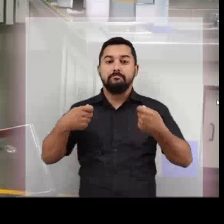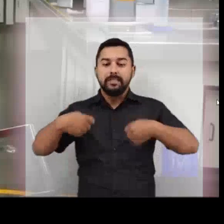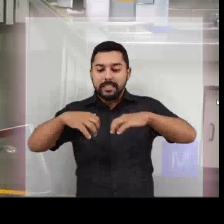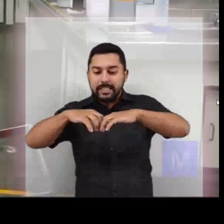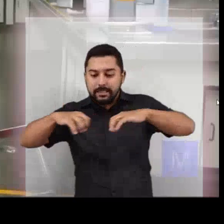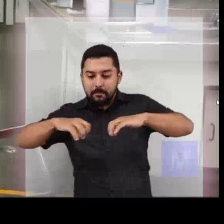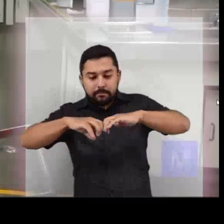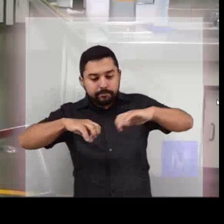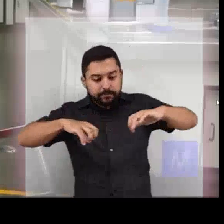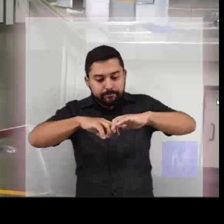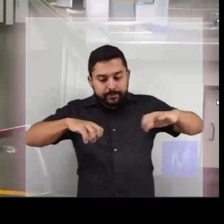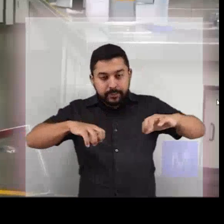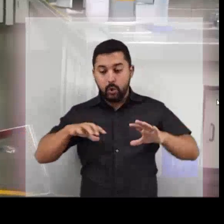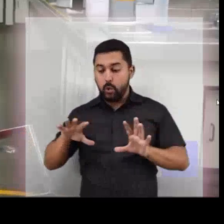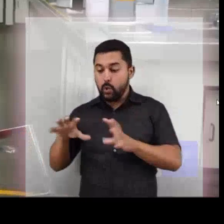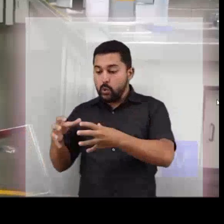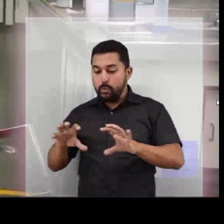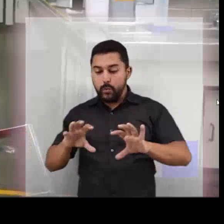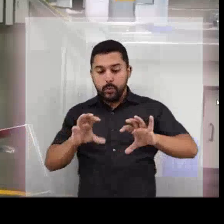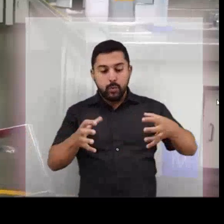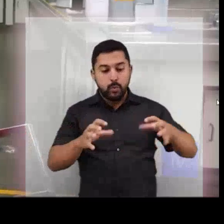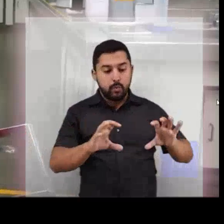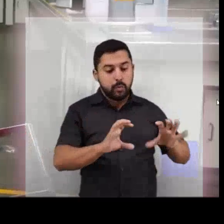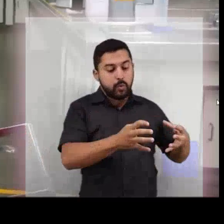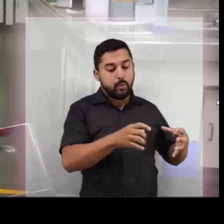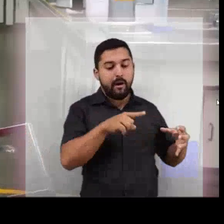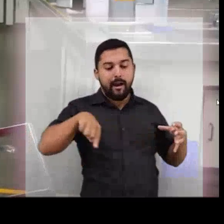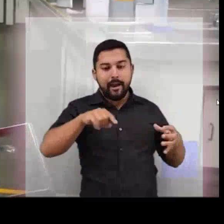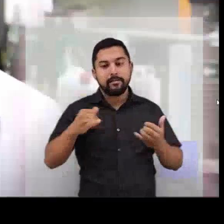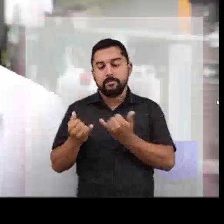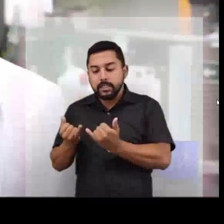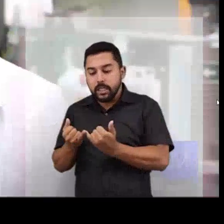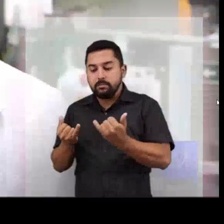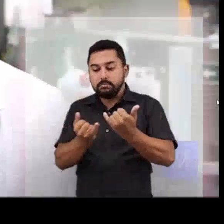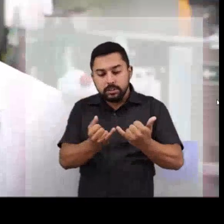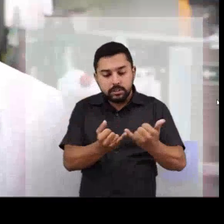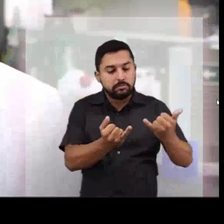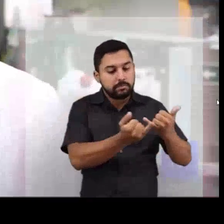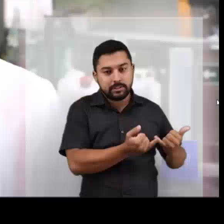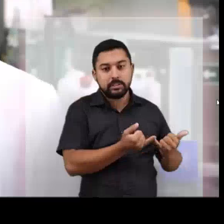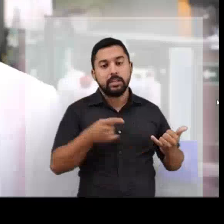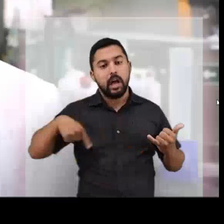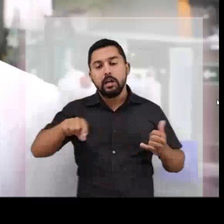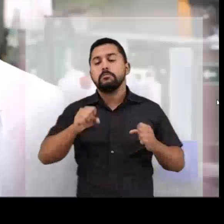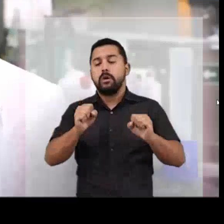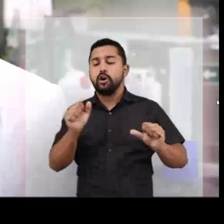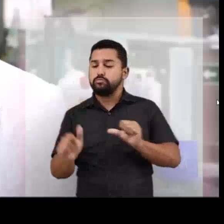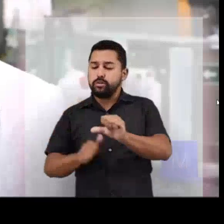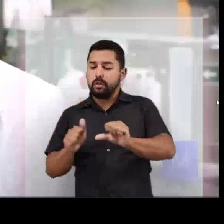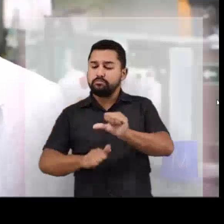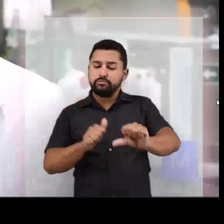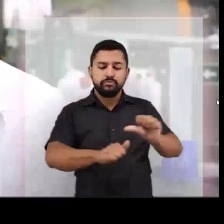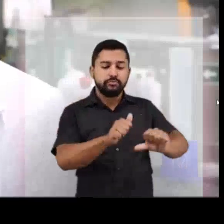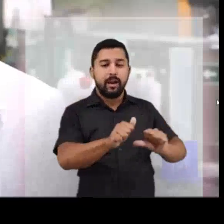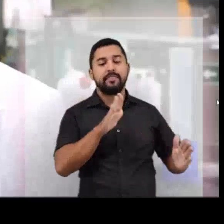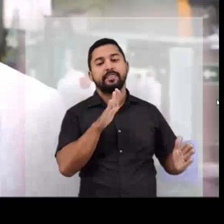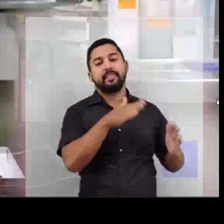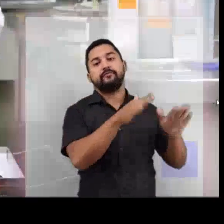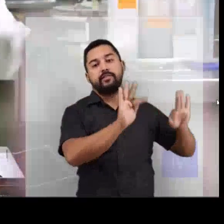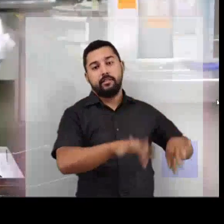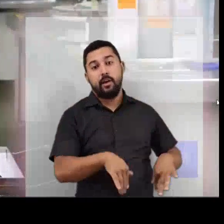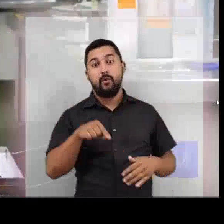precisa separar o petróleo em grupos de moléculas parecidas entre si, e que ainda podem passar por vários processos de transformação até chegar